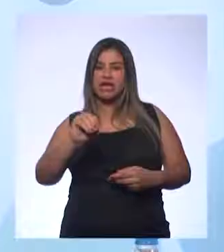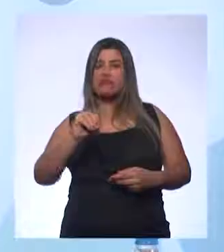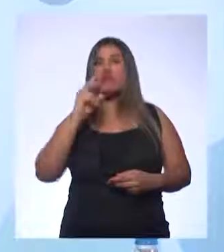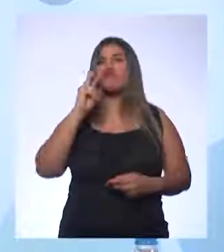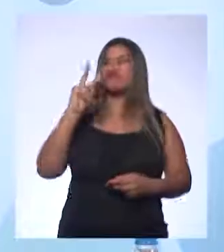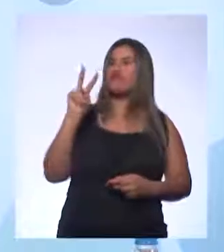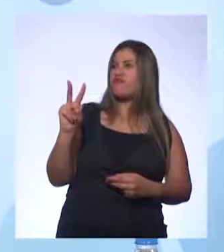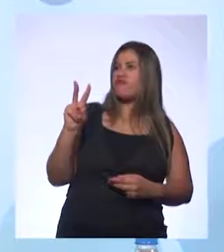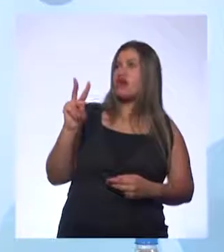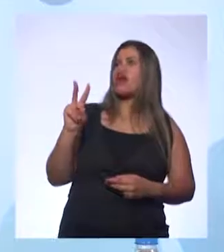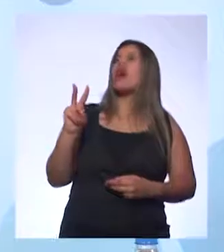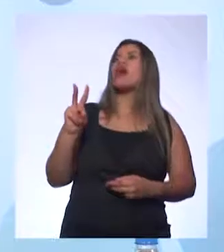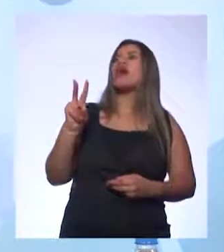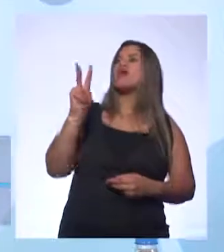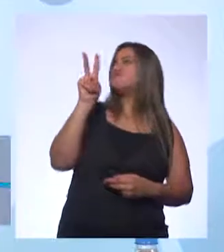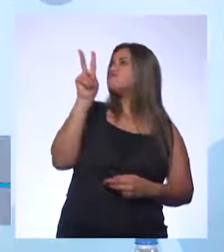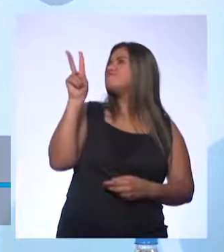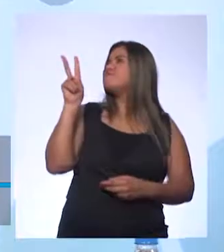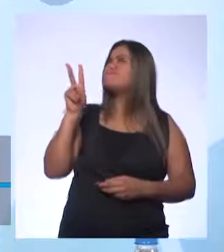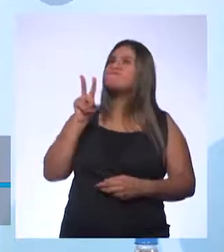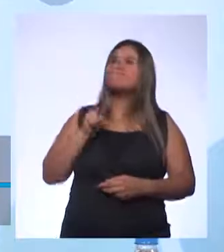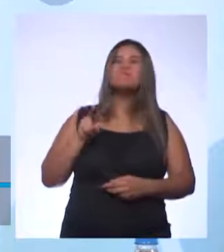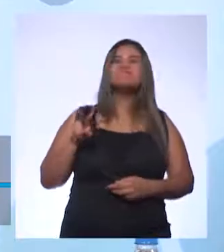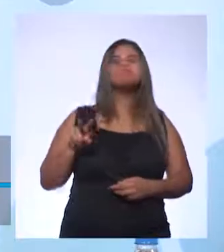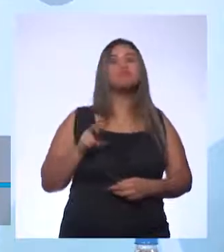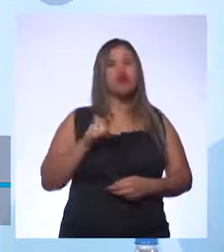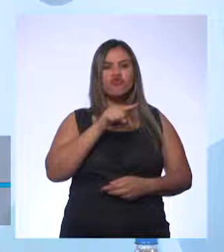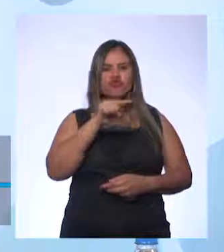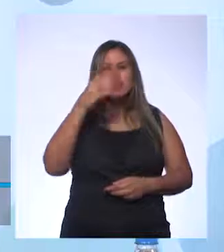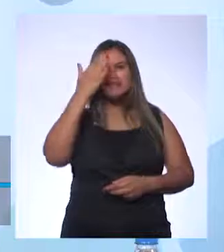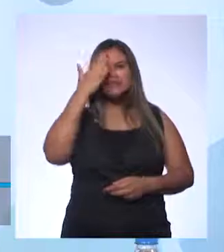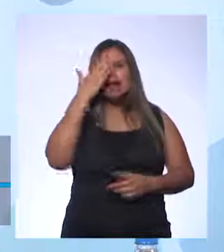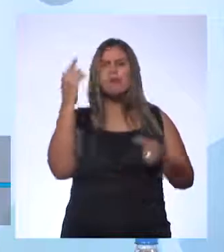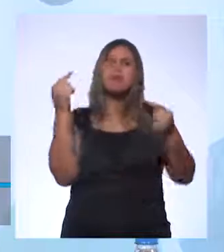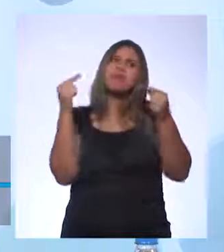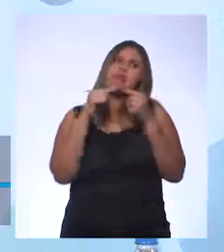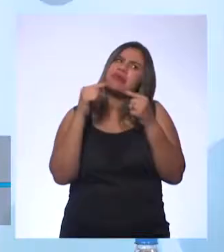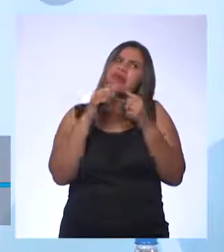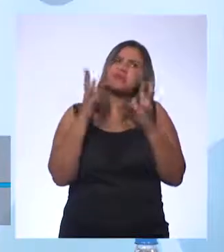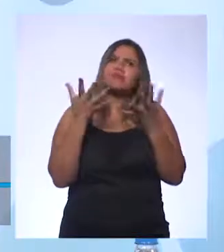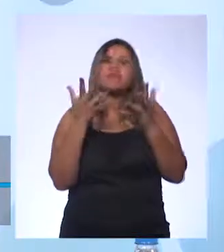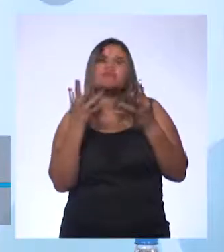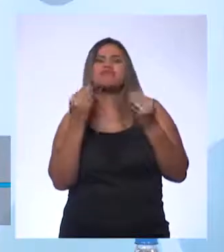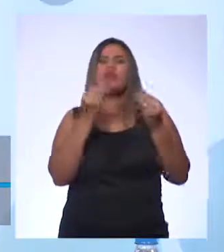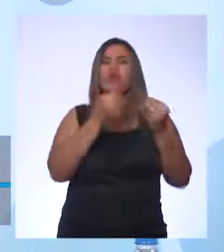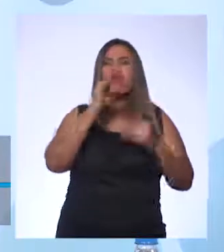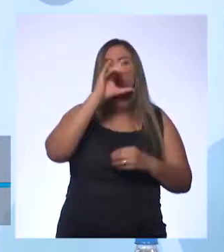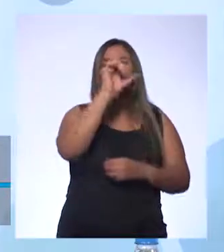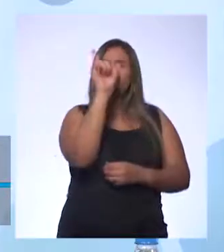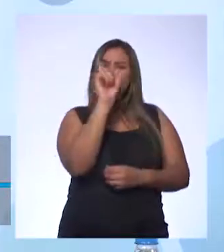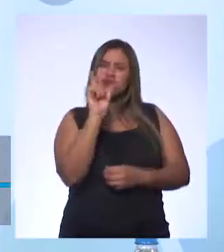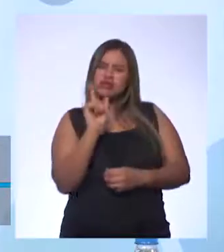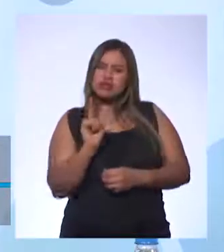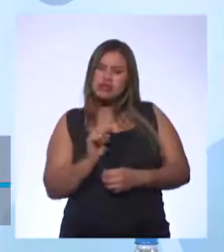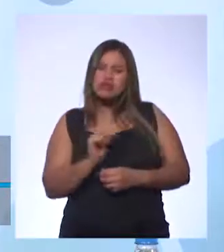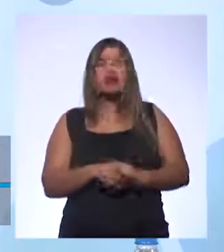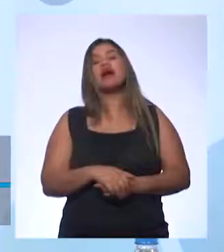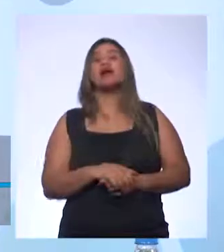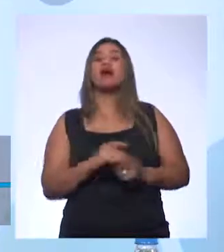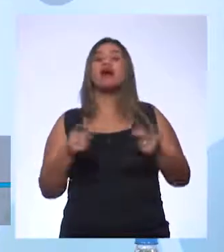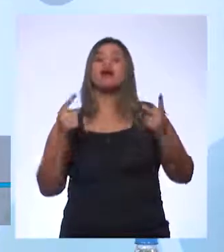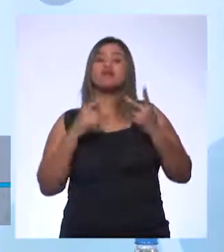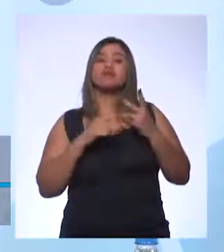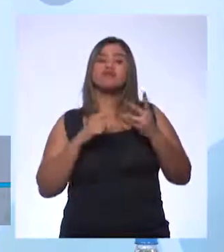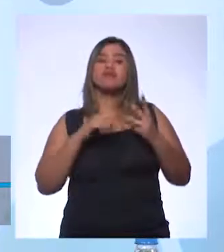Renascimento, você sabe que, assim, grande parte foi na Itália. O movimento estético, o fauvismo,